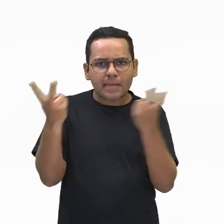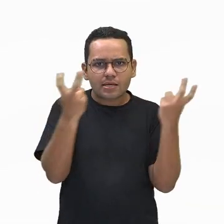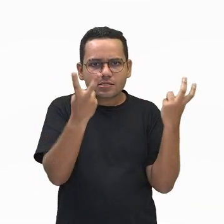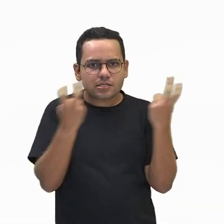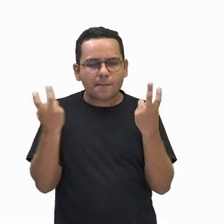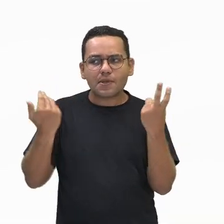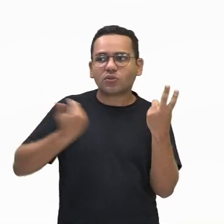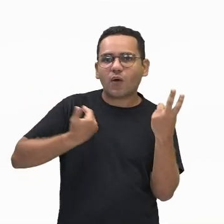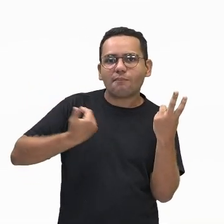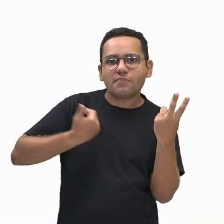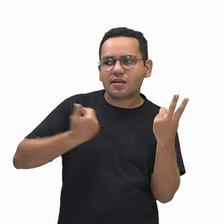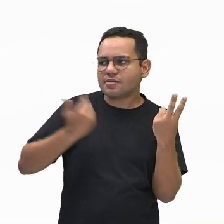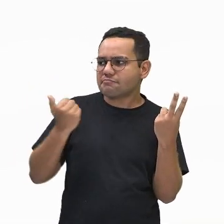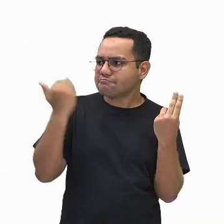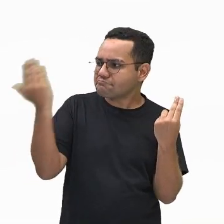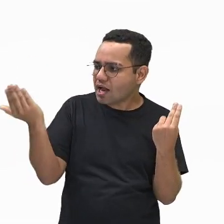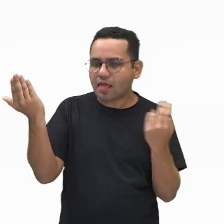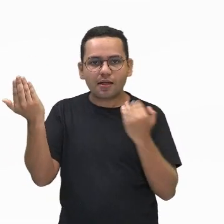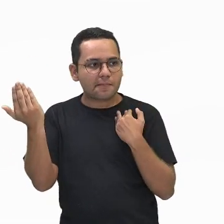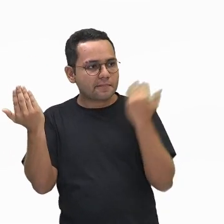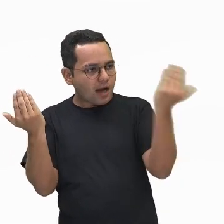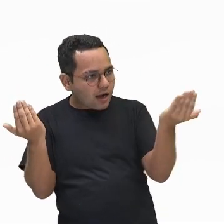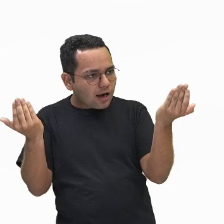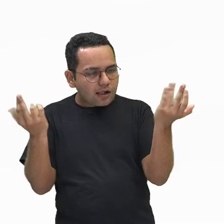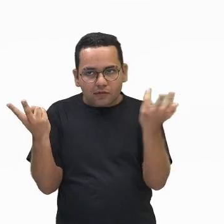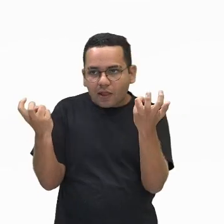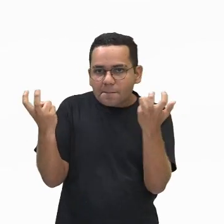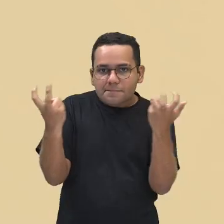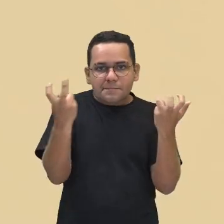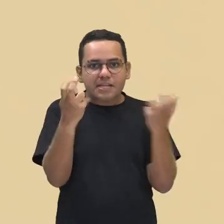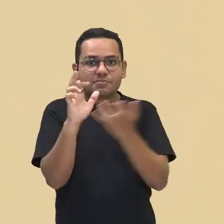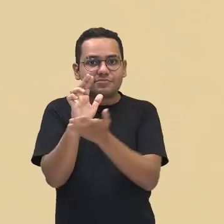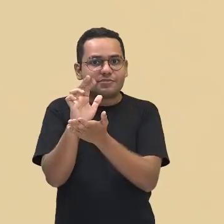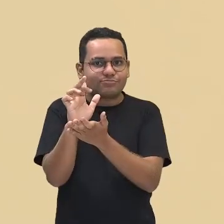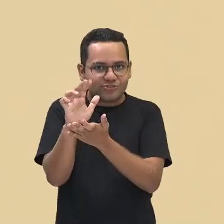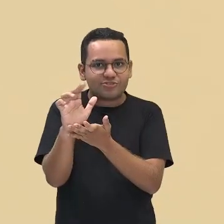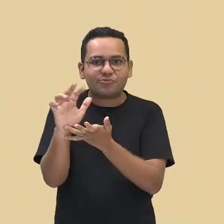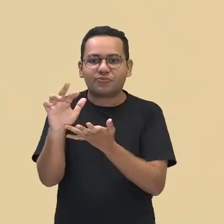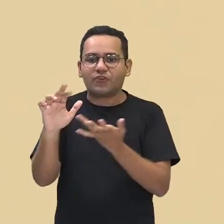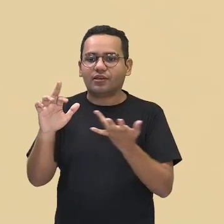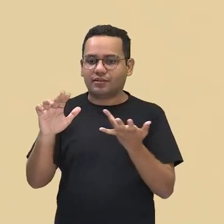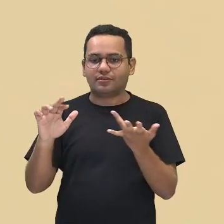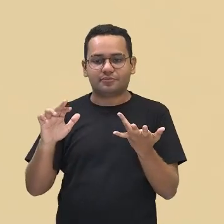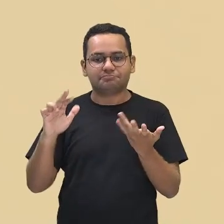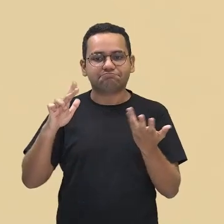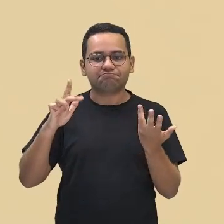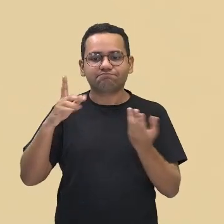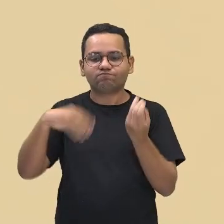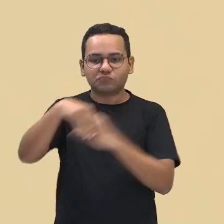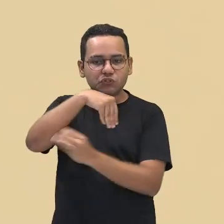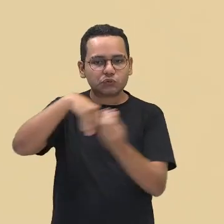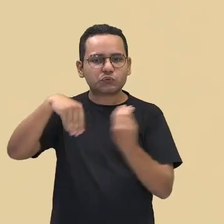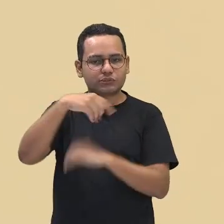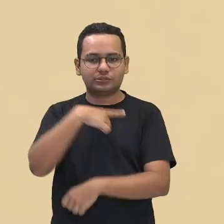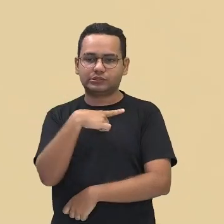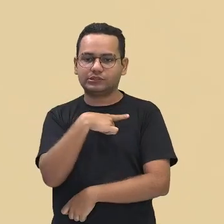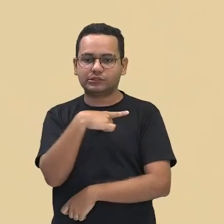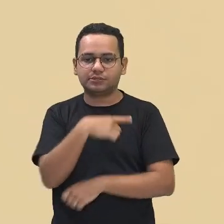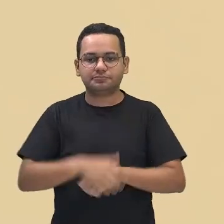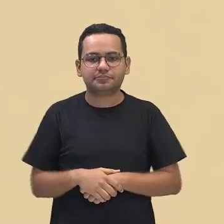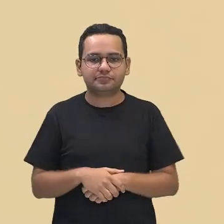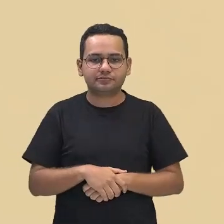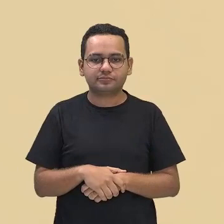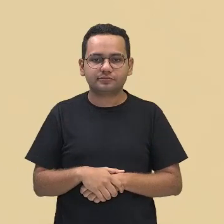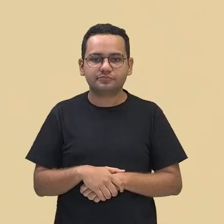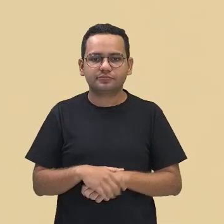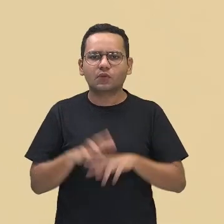seus colegas, de perceber essa miscigenação que está ao nosso redor, que está em torno de você. Então é uma